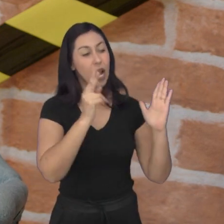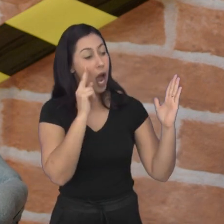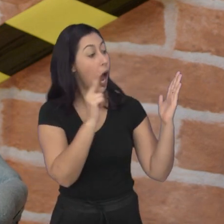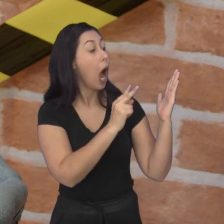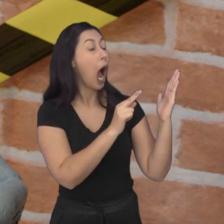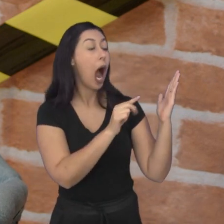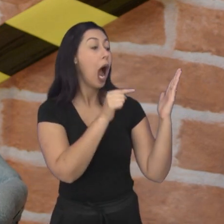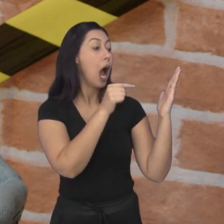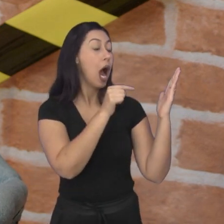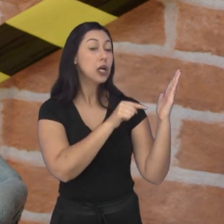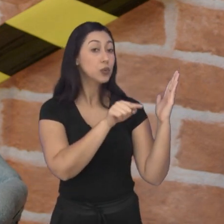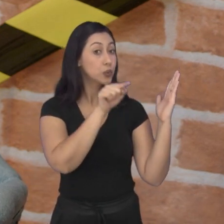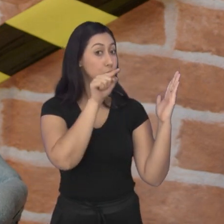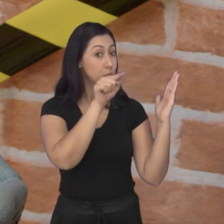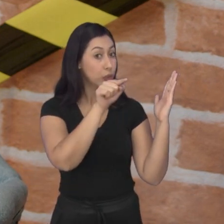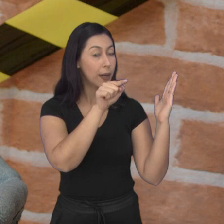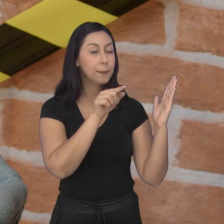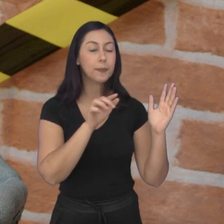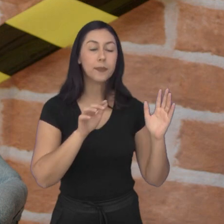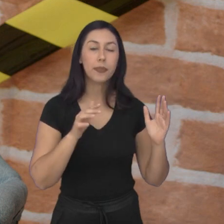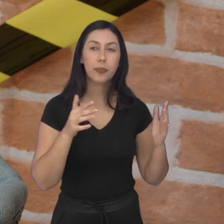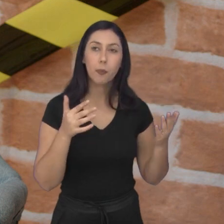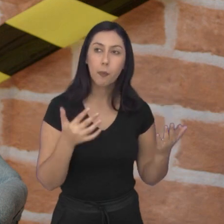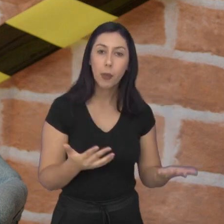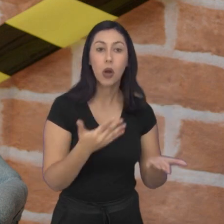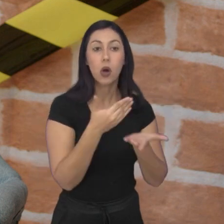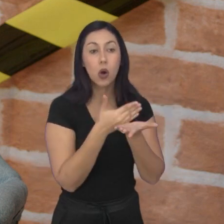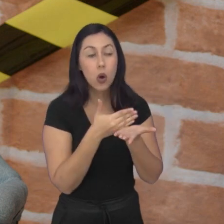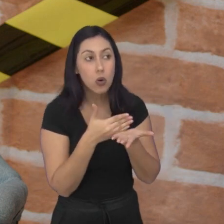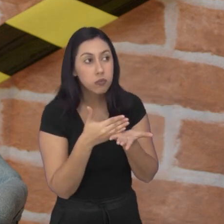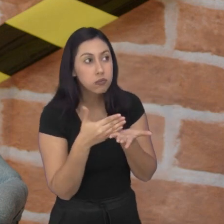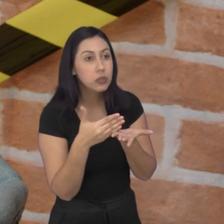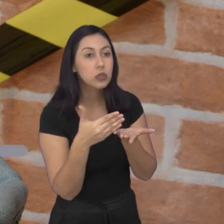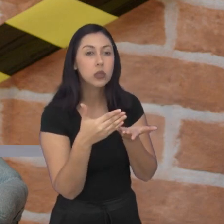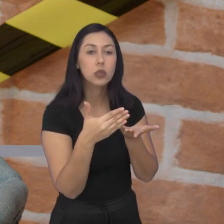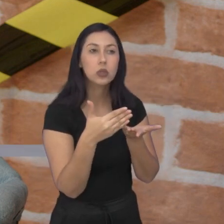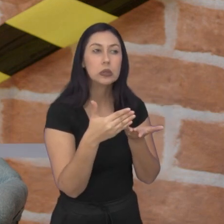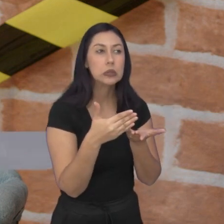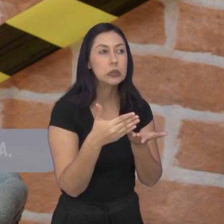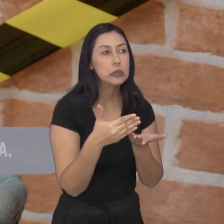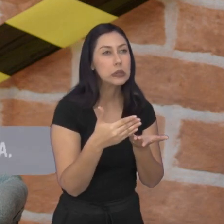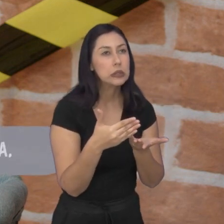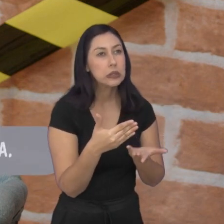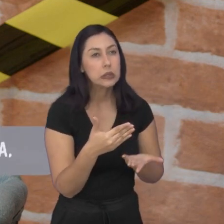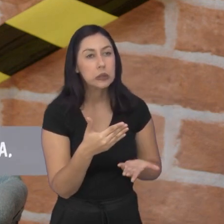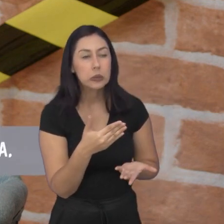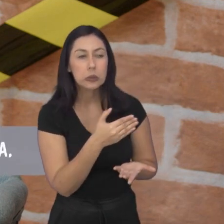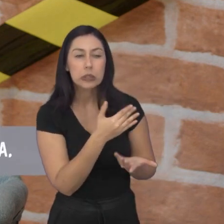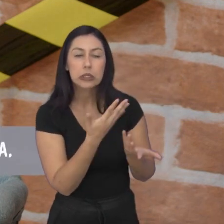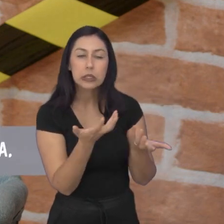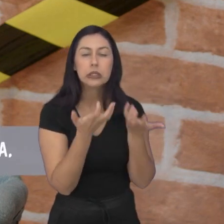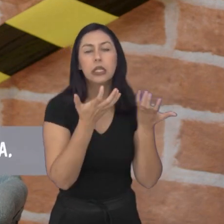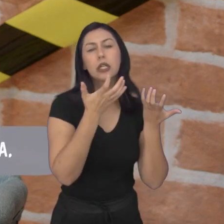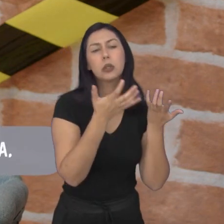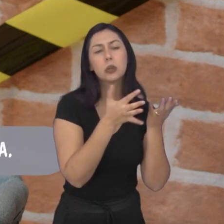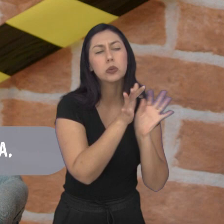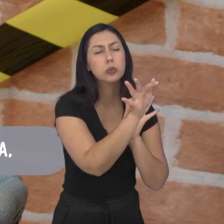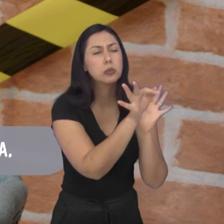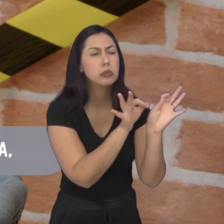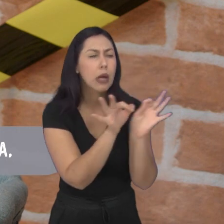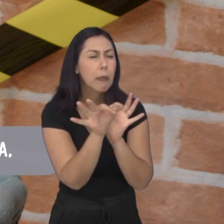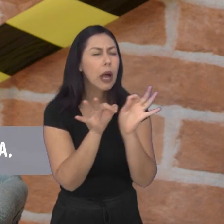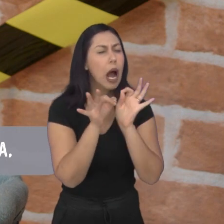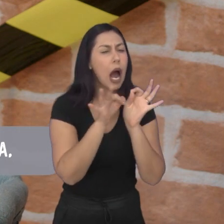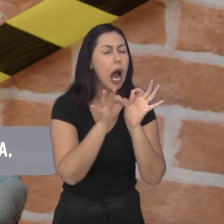identidade visual. E isso começou numa ideia de modernização, eu trazer uma coisa que acabava sendo